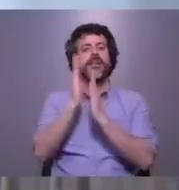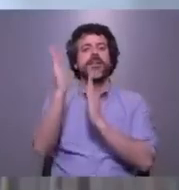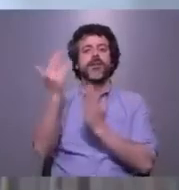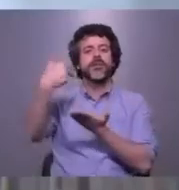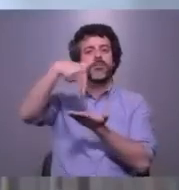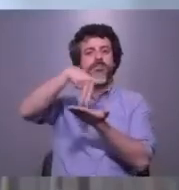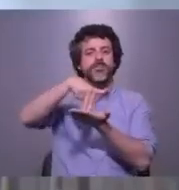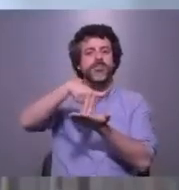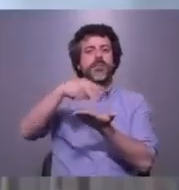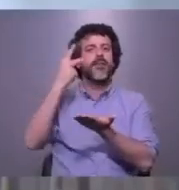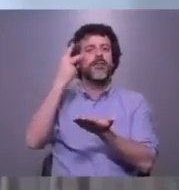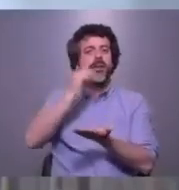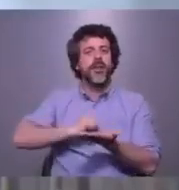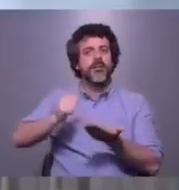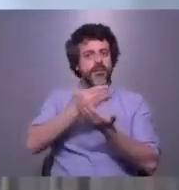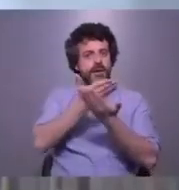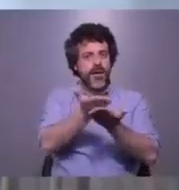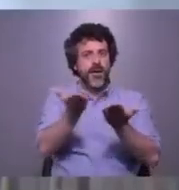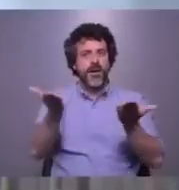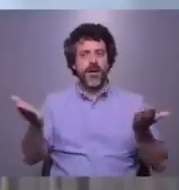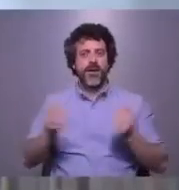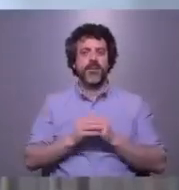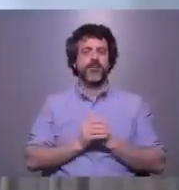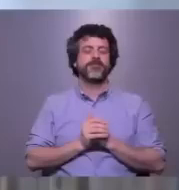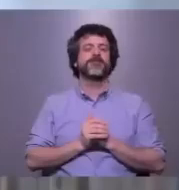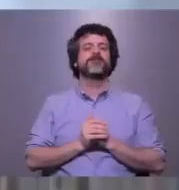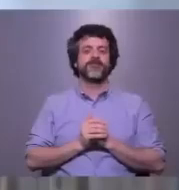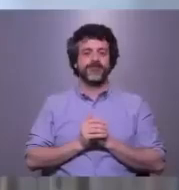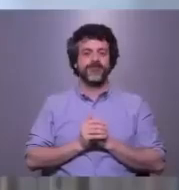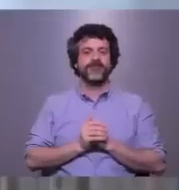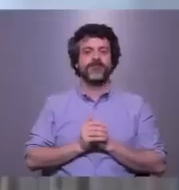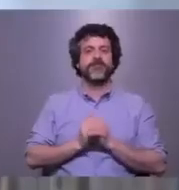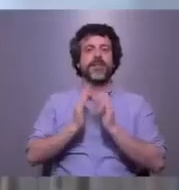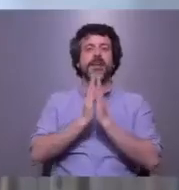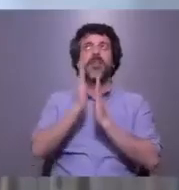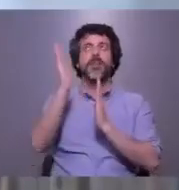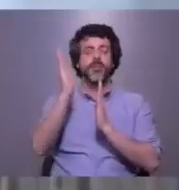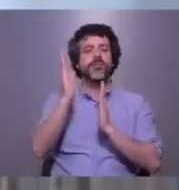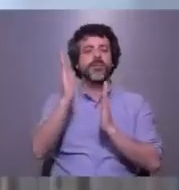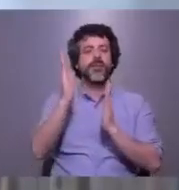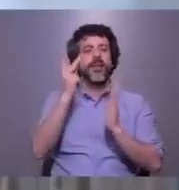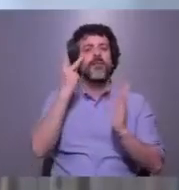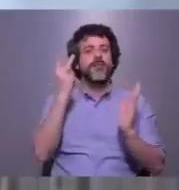nossa vida. Para lhe darmos o lugar que só Ele compete na nossa vida.